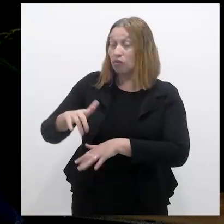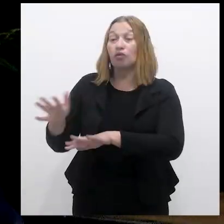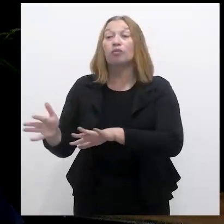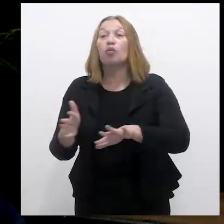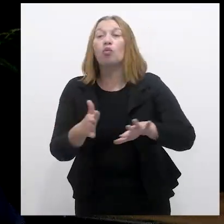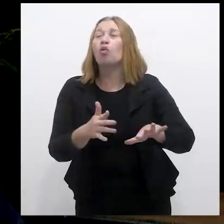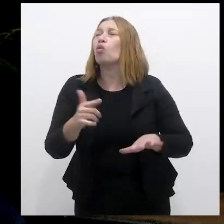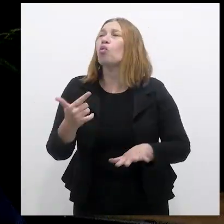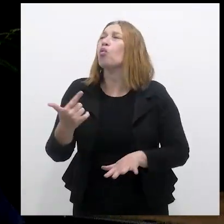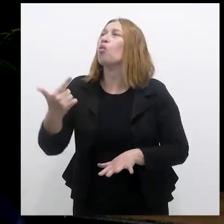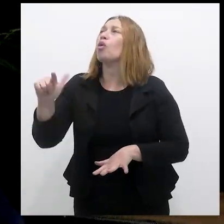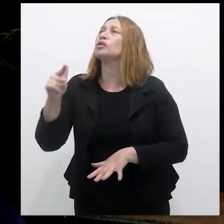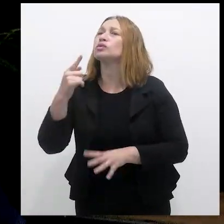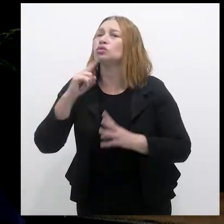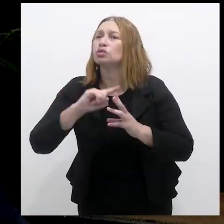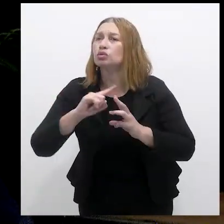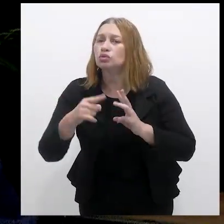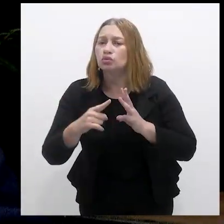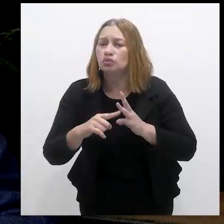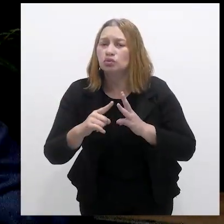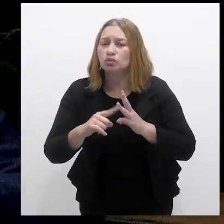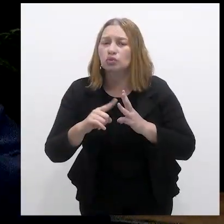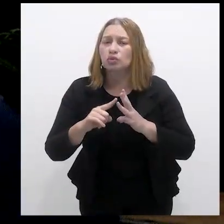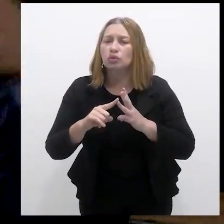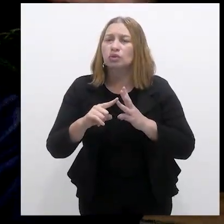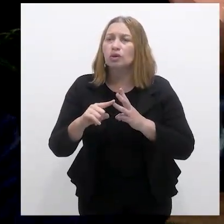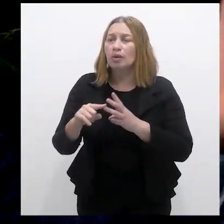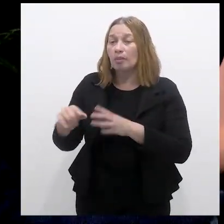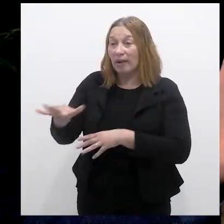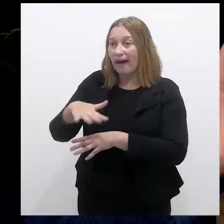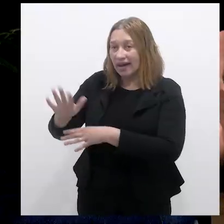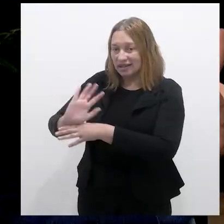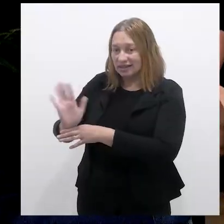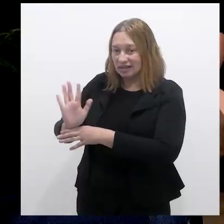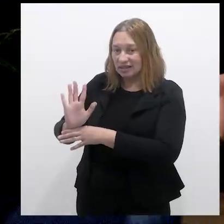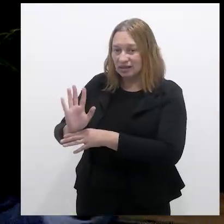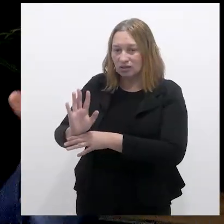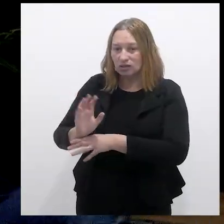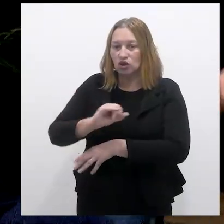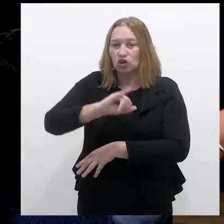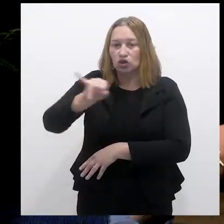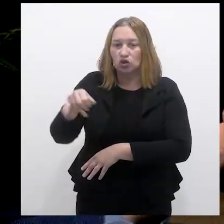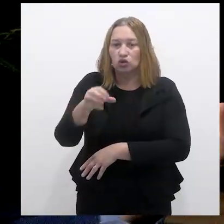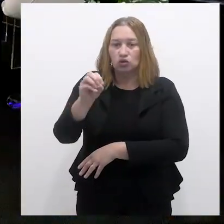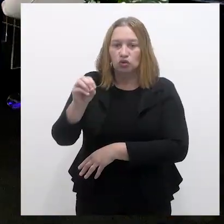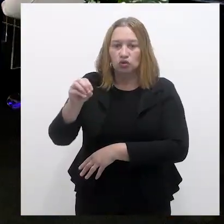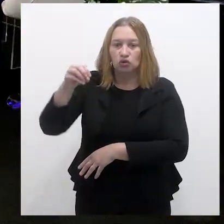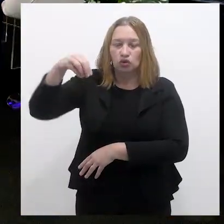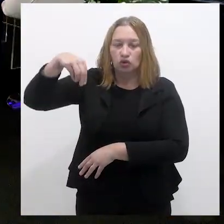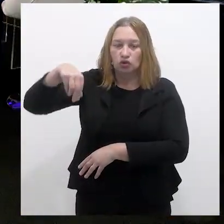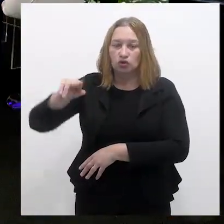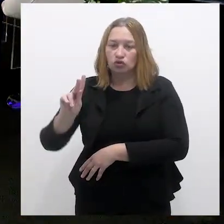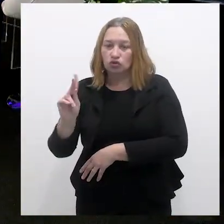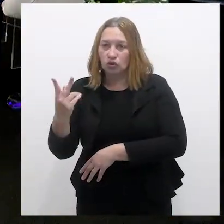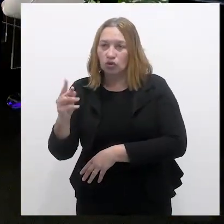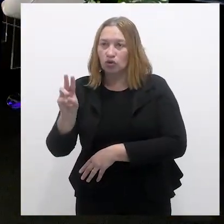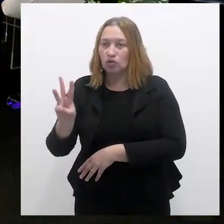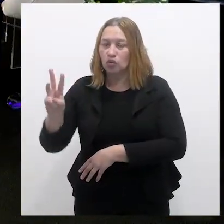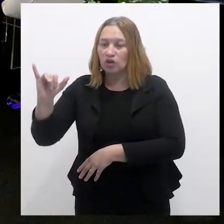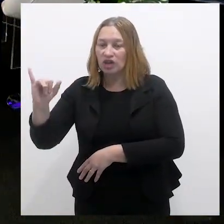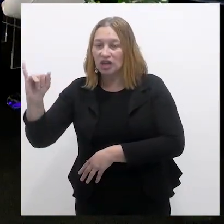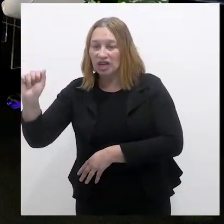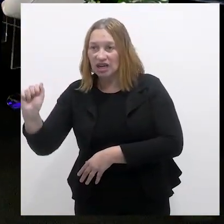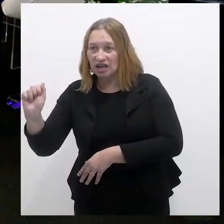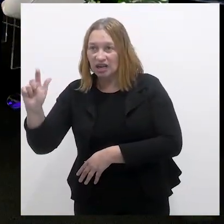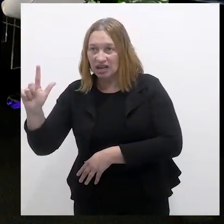Outro foi, para o lado do cinema, John Williams, que trouxe todas